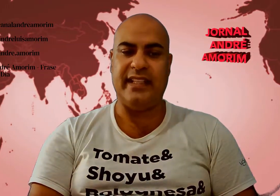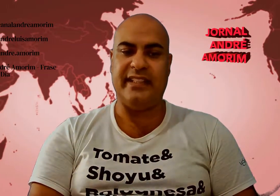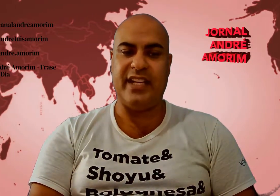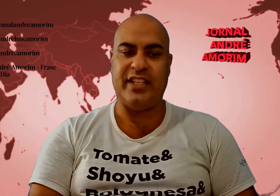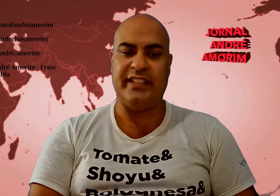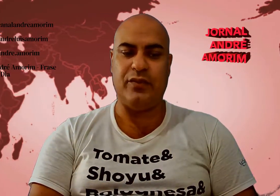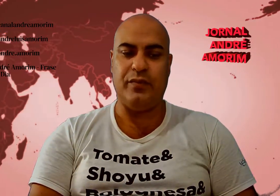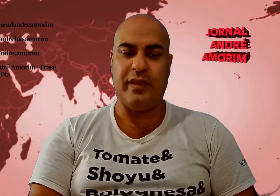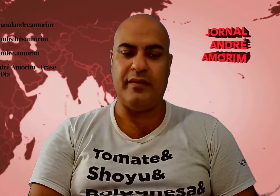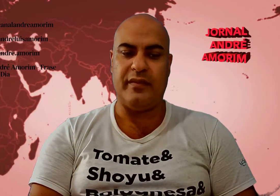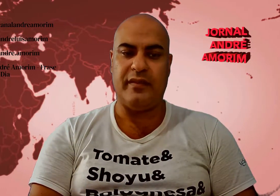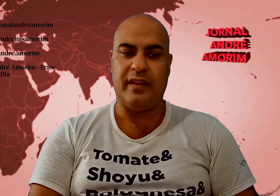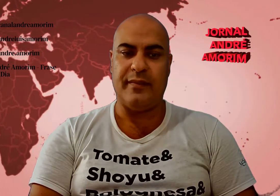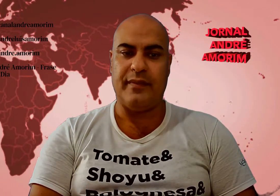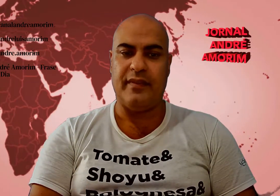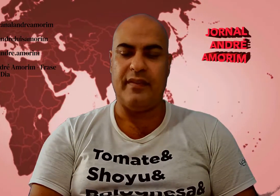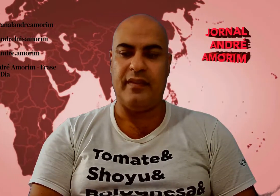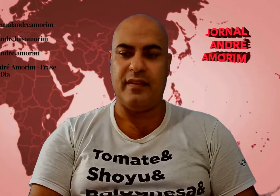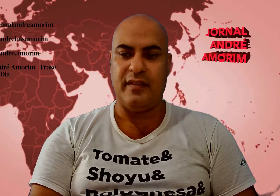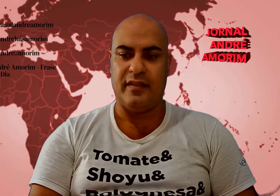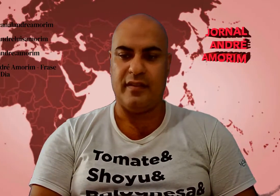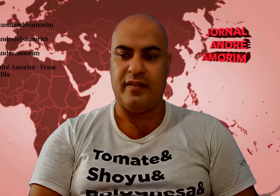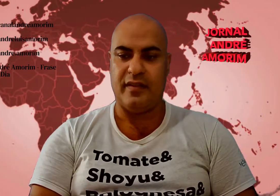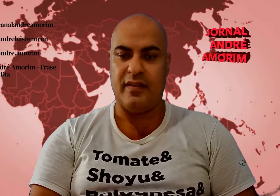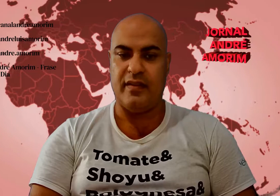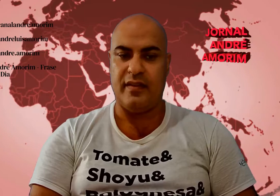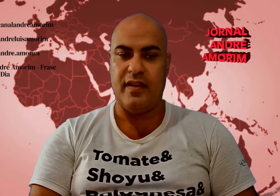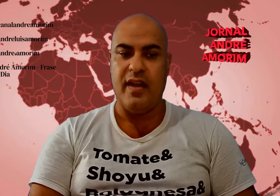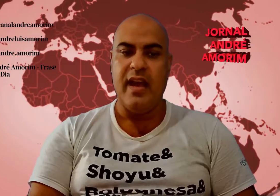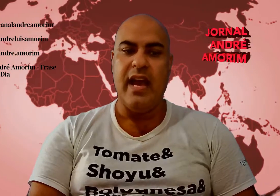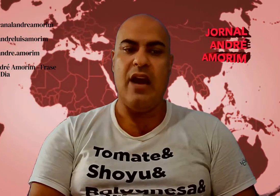nas matérias da agência Lupa.